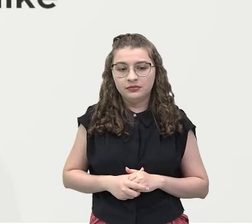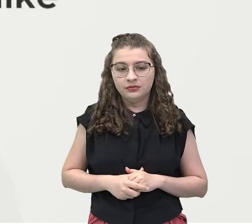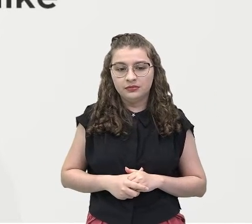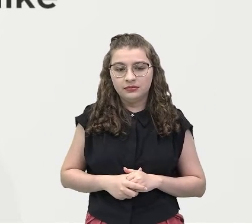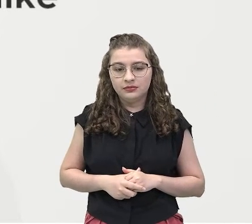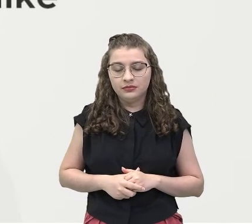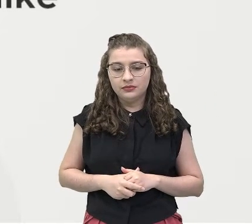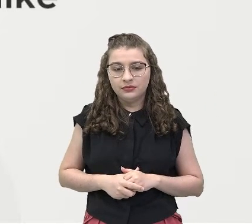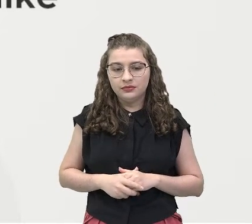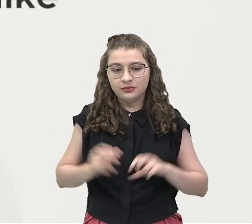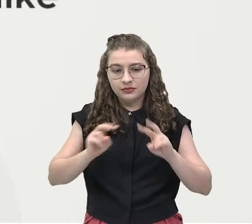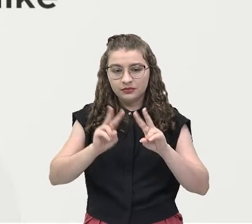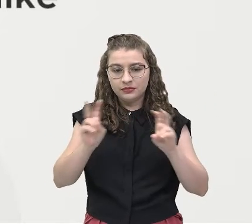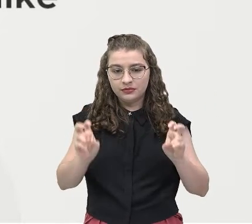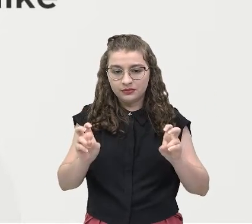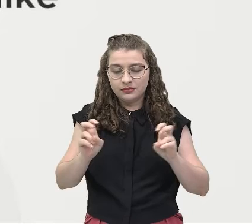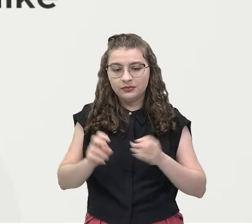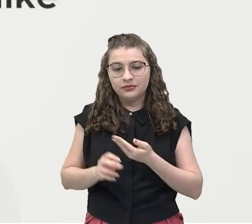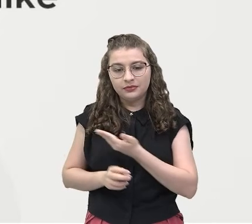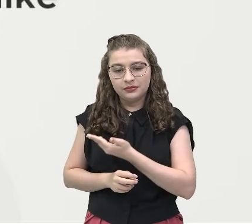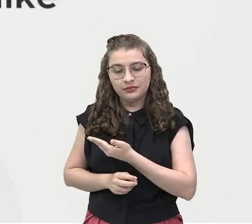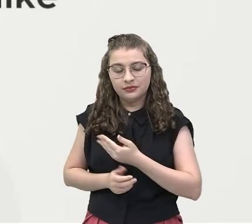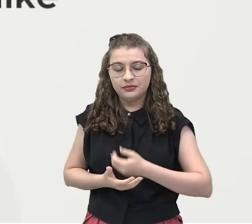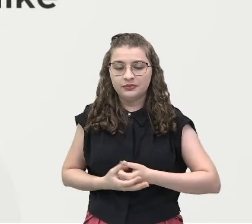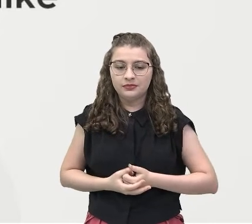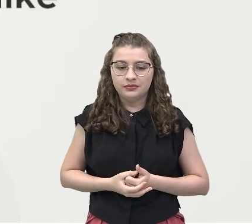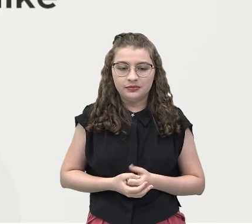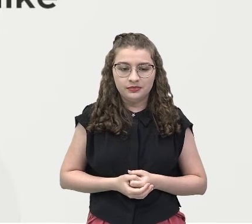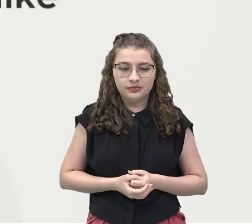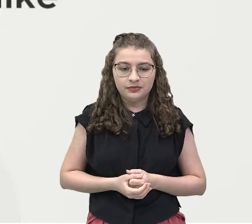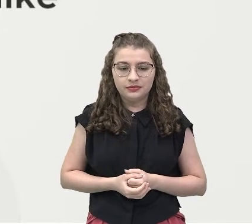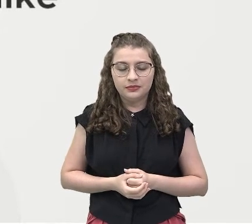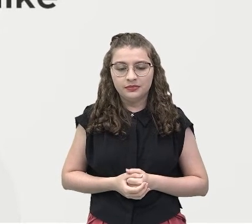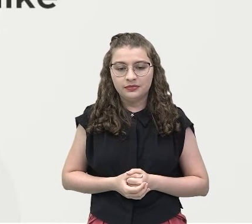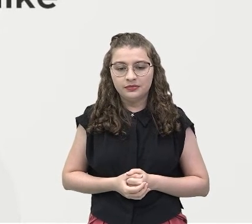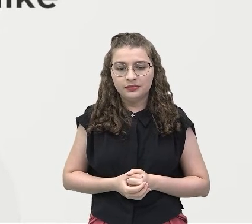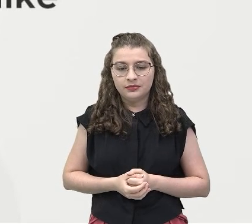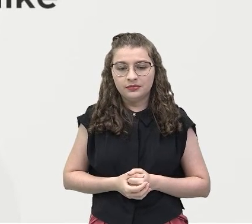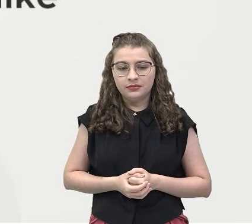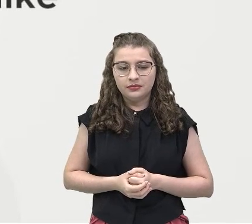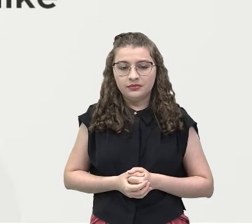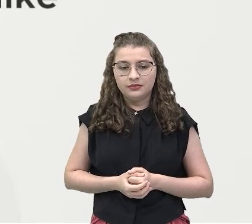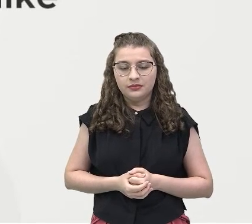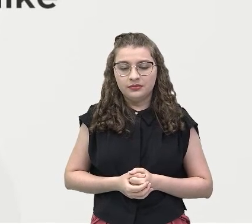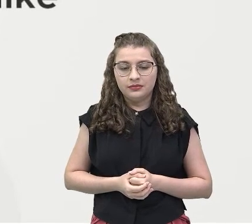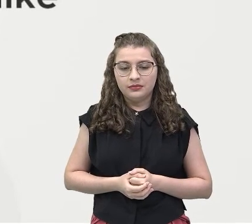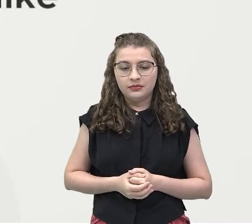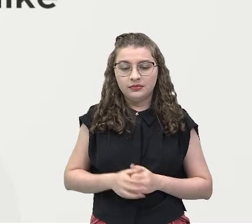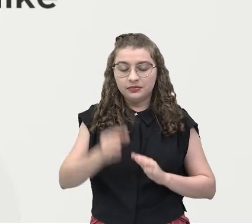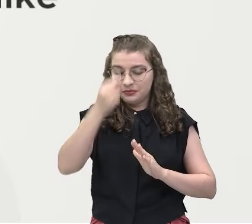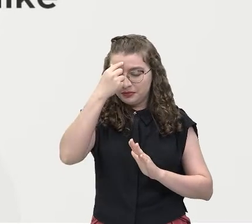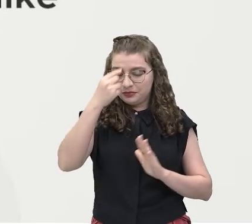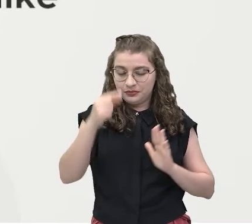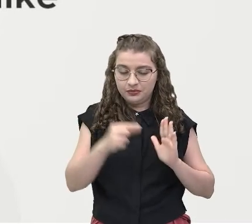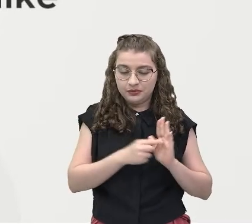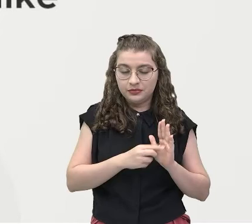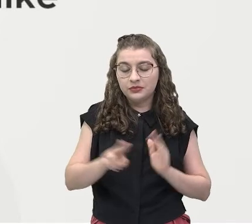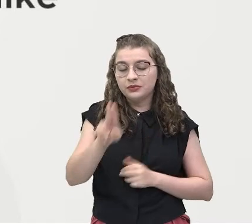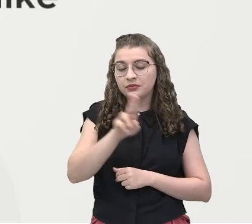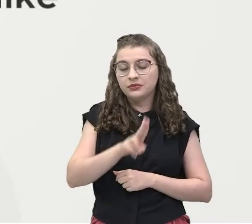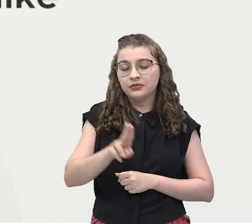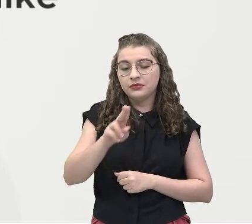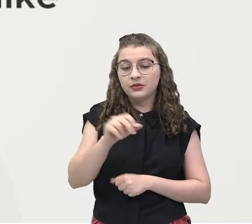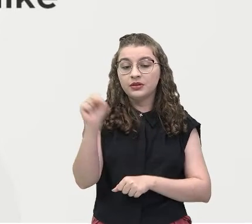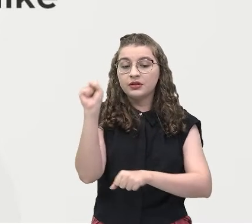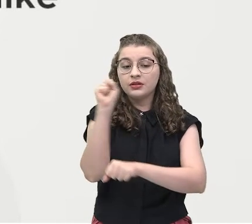parágrafo, ok? Autonomous Vehicles. Então, aqui ele dá um exemplo da inteligência artificial